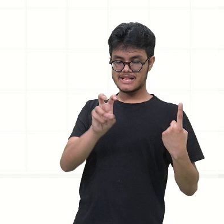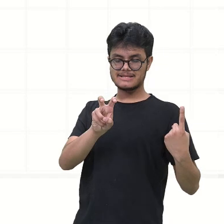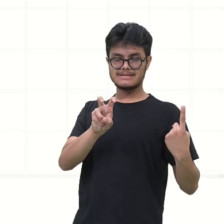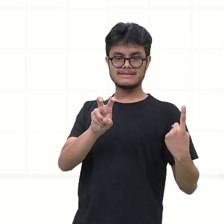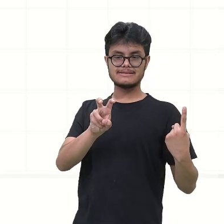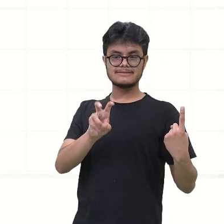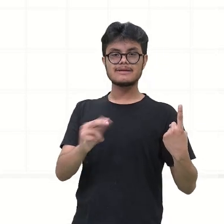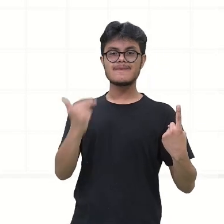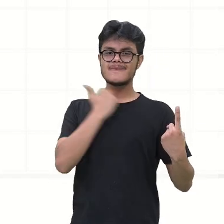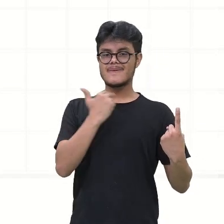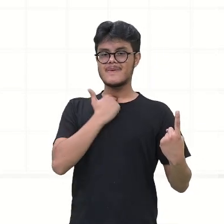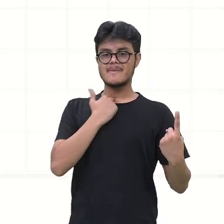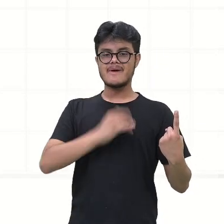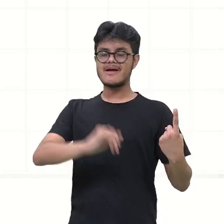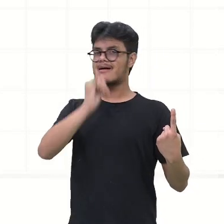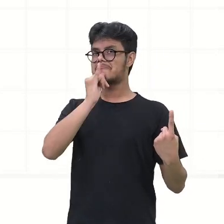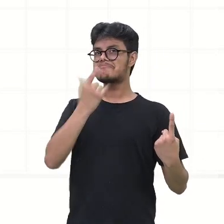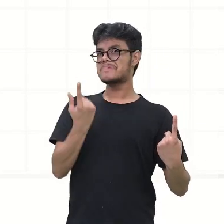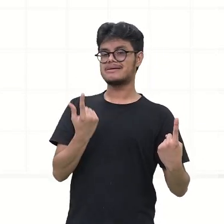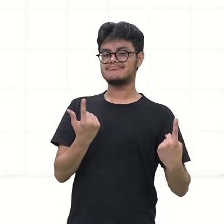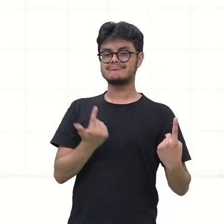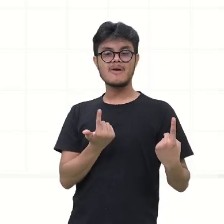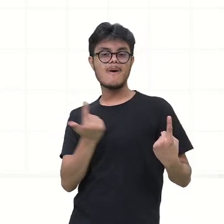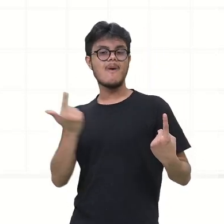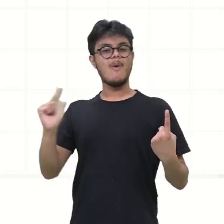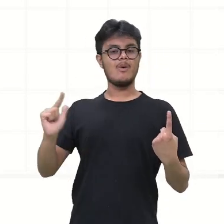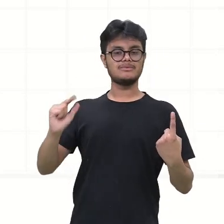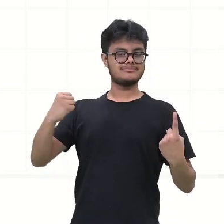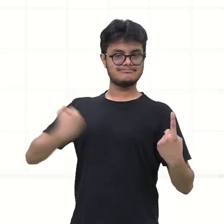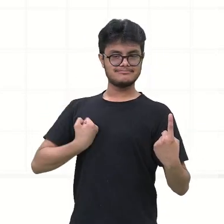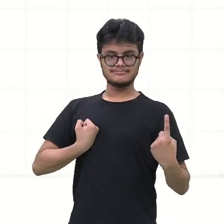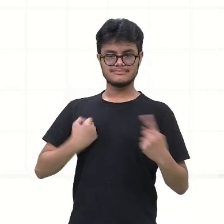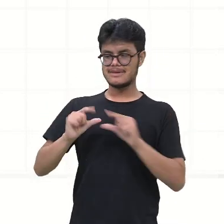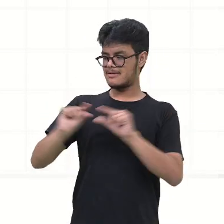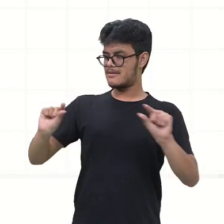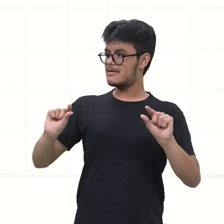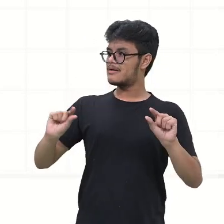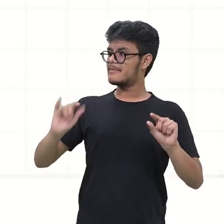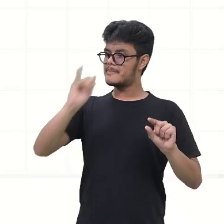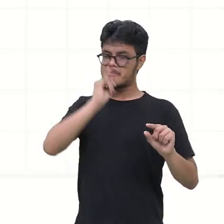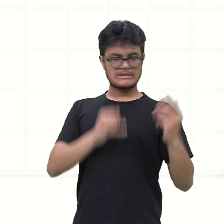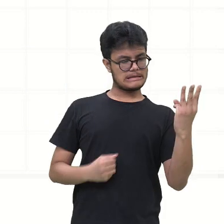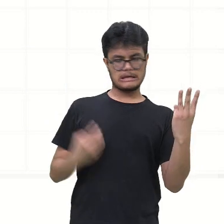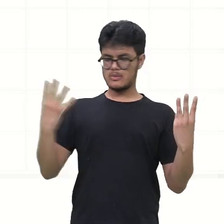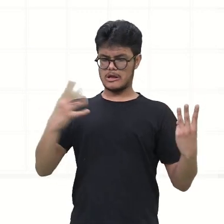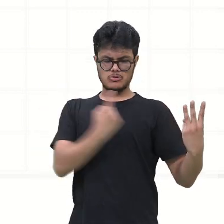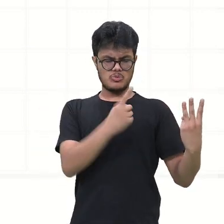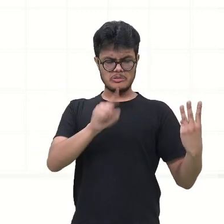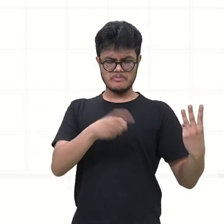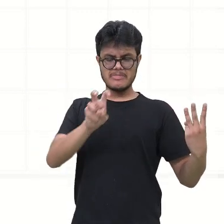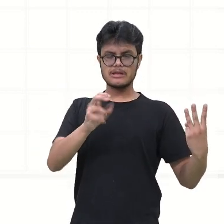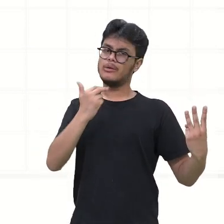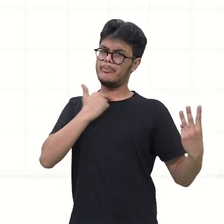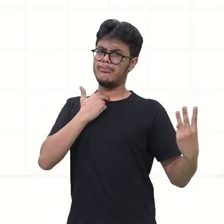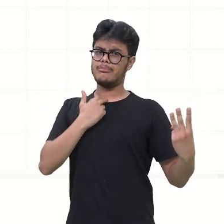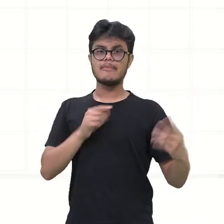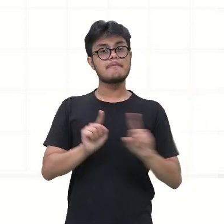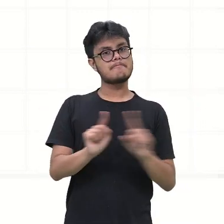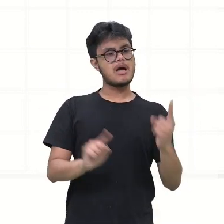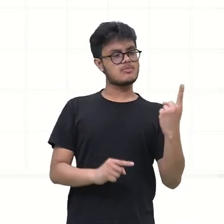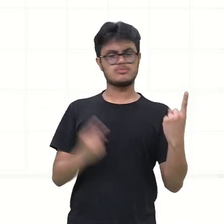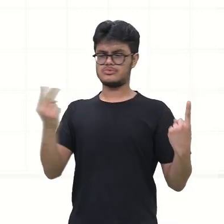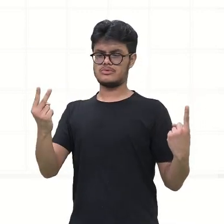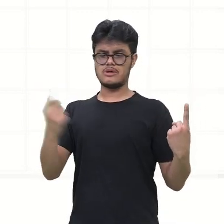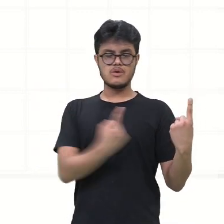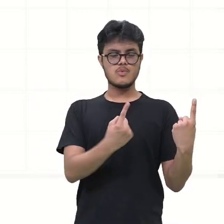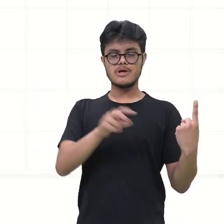vai poder estar em outro lugar. O 1,5 só vai estar aqui, nesse ponto, tá beleza? Ah, professor, mas eu vou ter 1,5